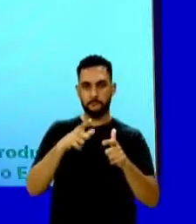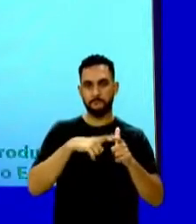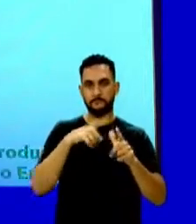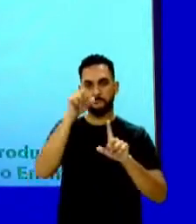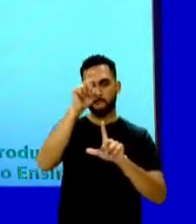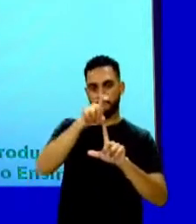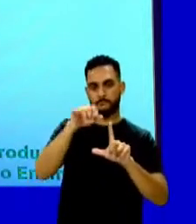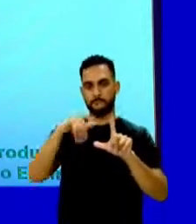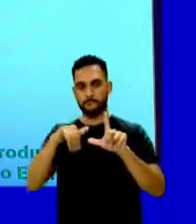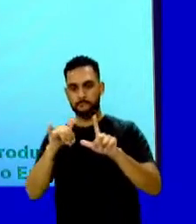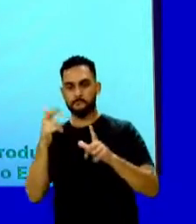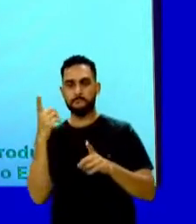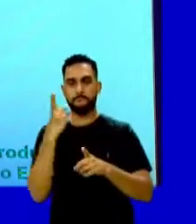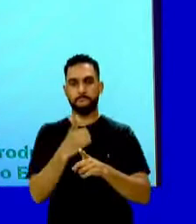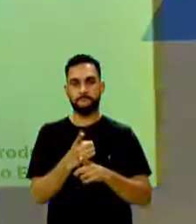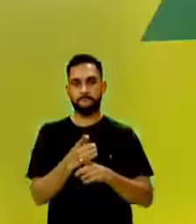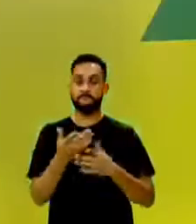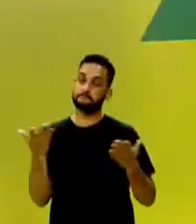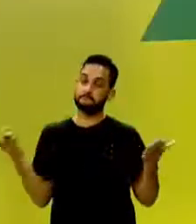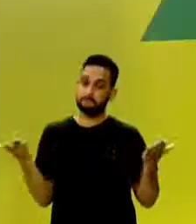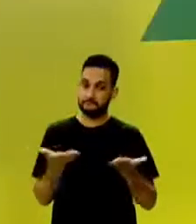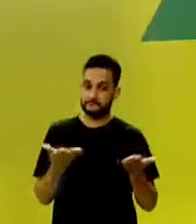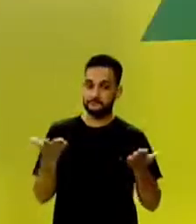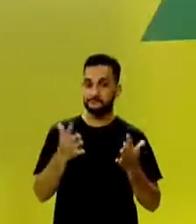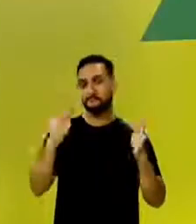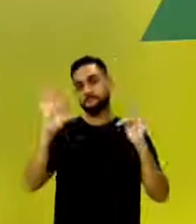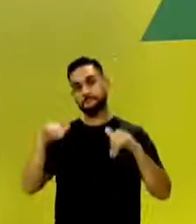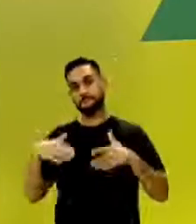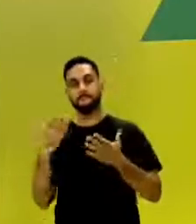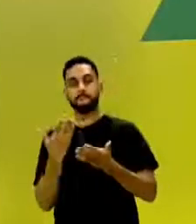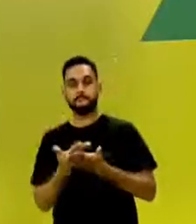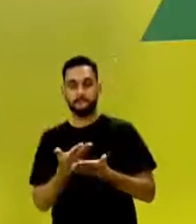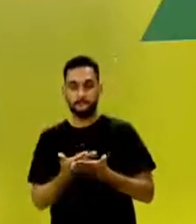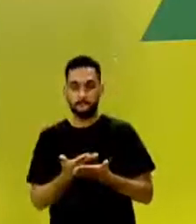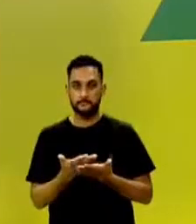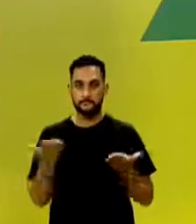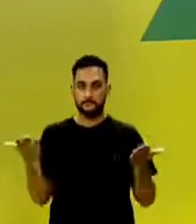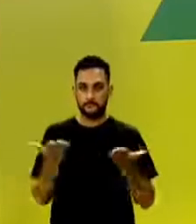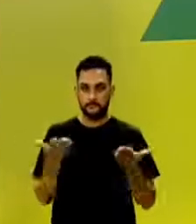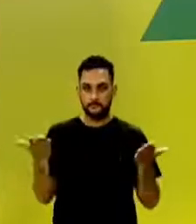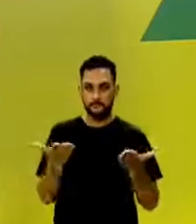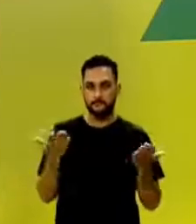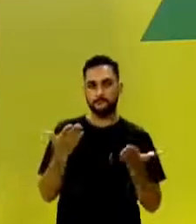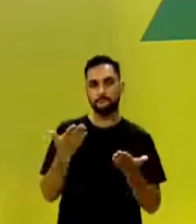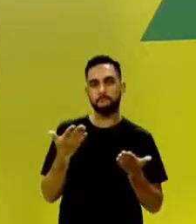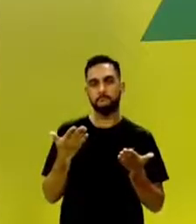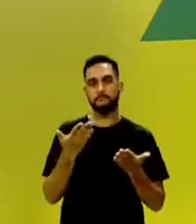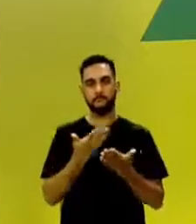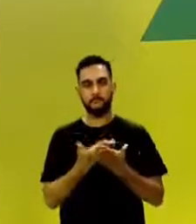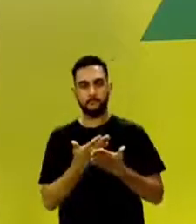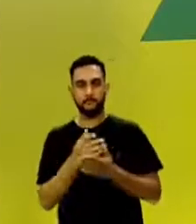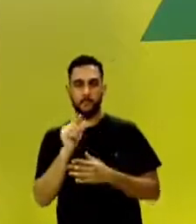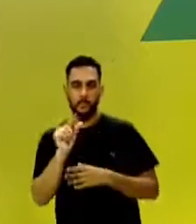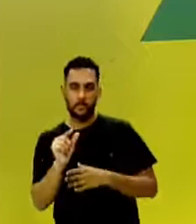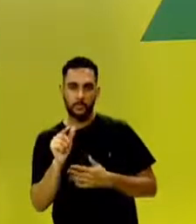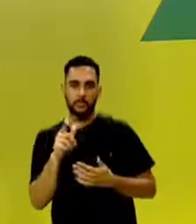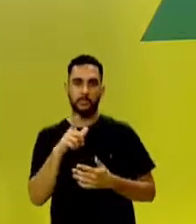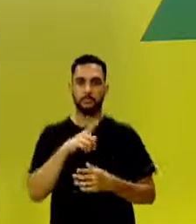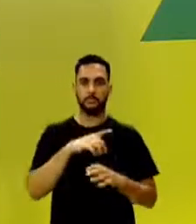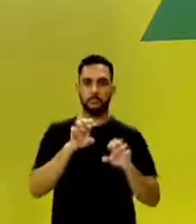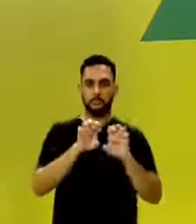indicado bem por hoje é e na nossa aula de hoje a gente viu o review um pouquinho de equações